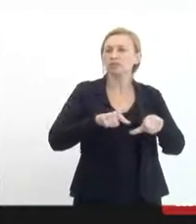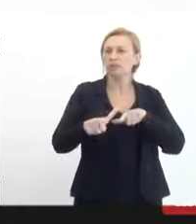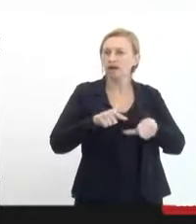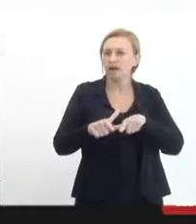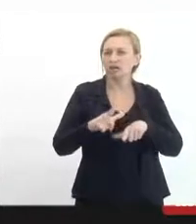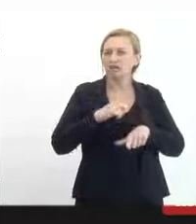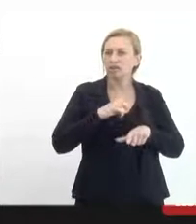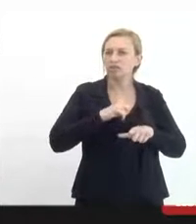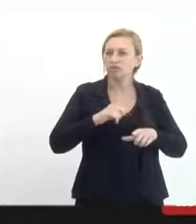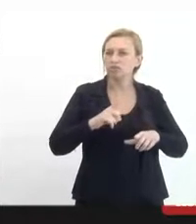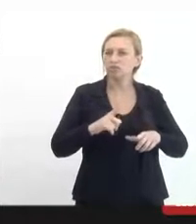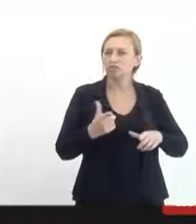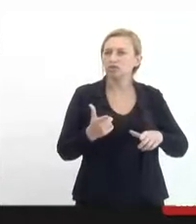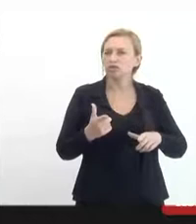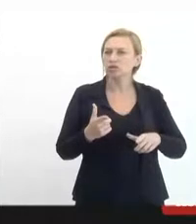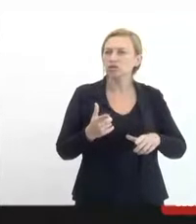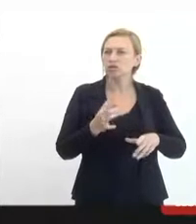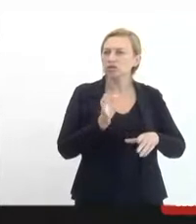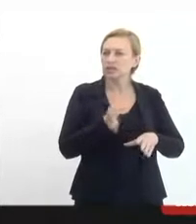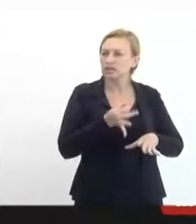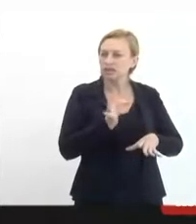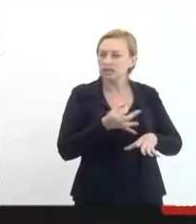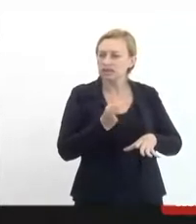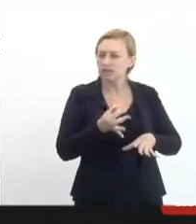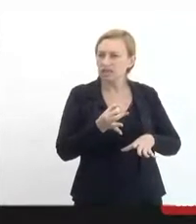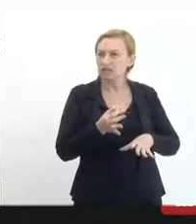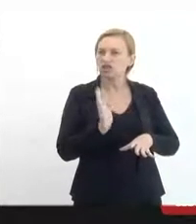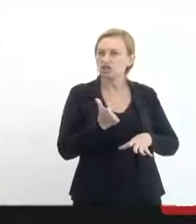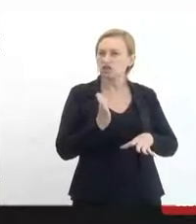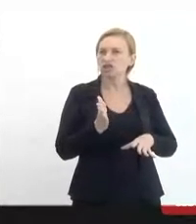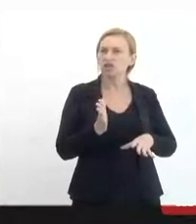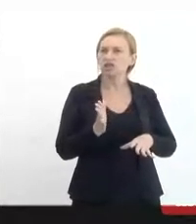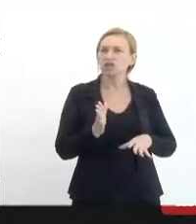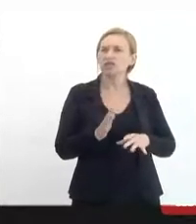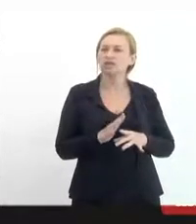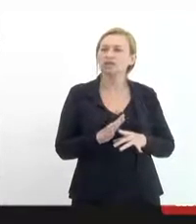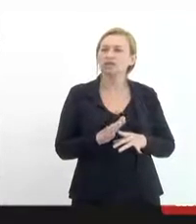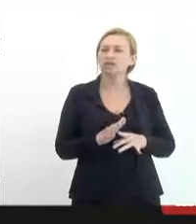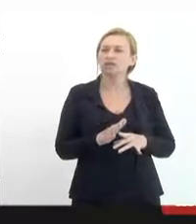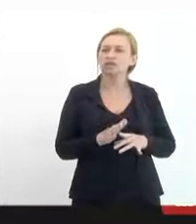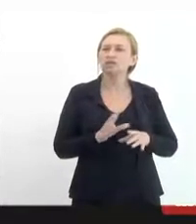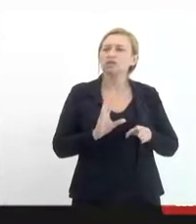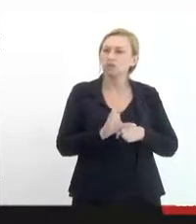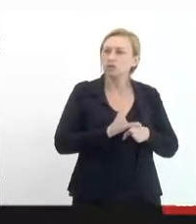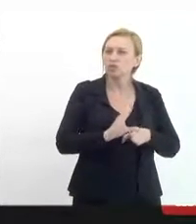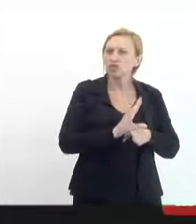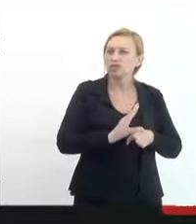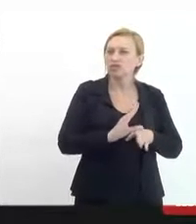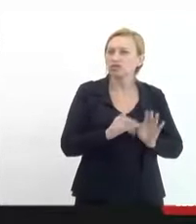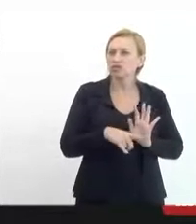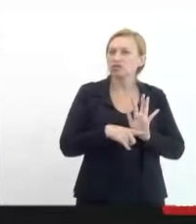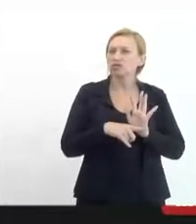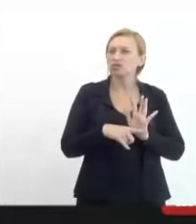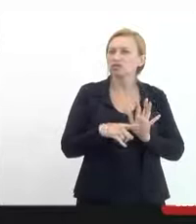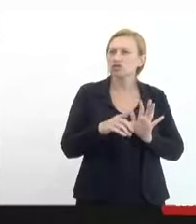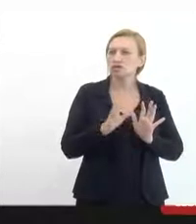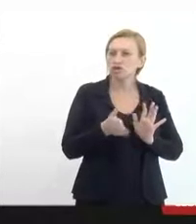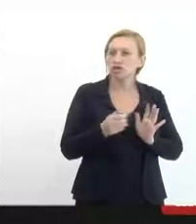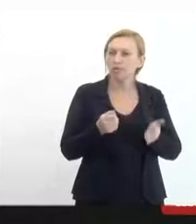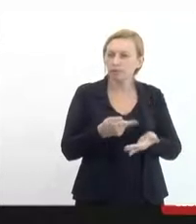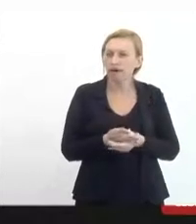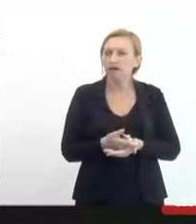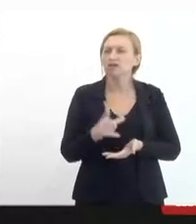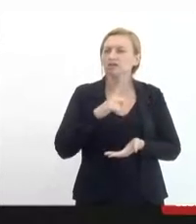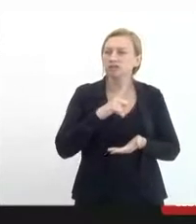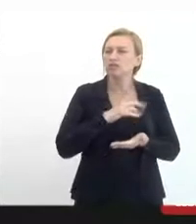uma posição aí favorável, já consolidada, no âmbito do Conselho de Contribuintes. Aqui, sim, temos